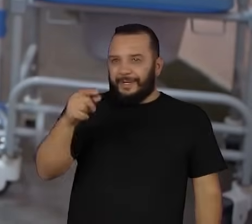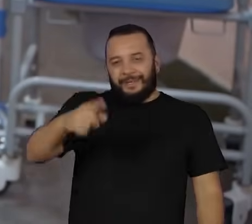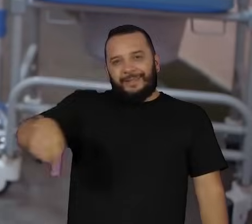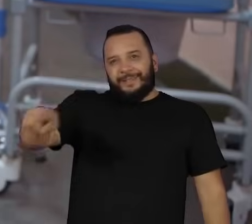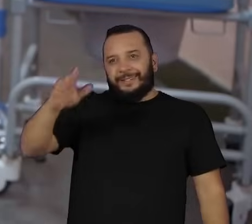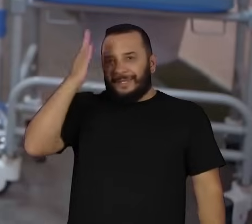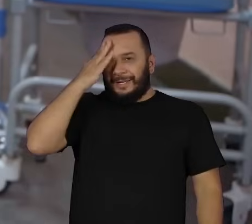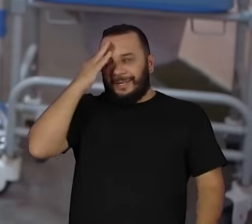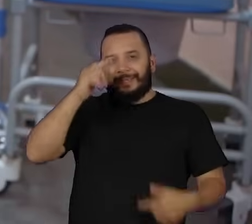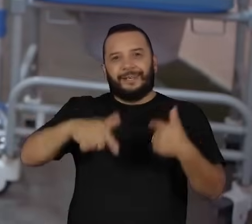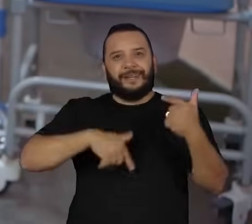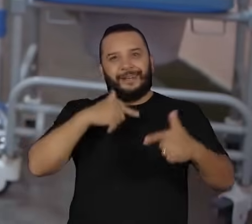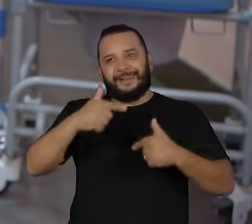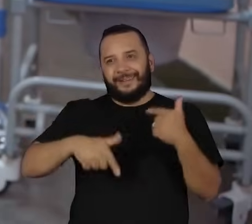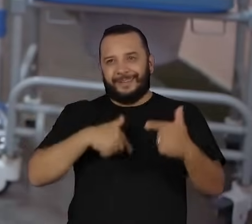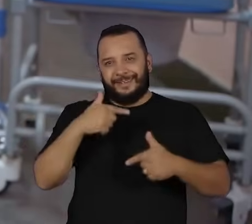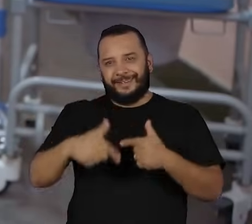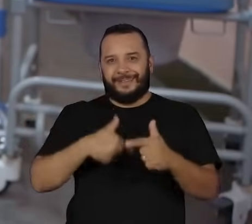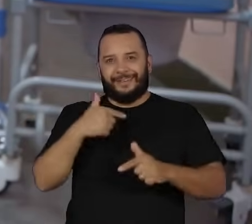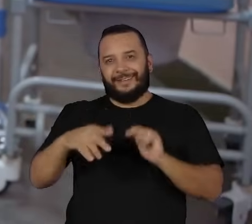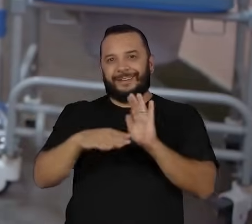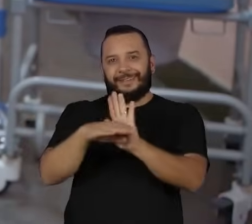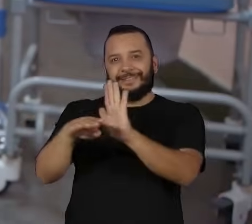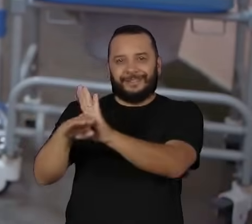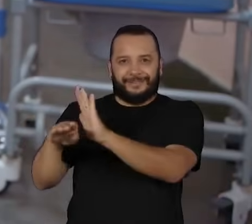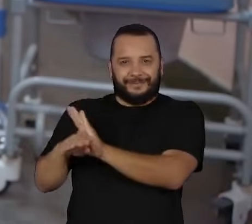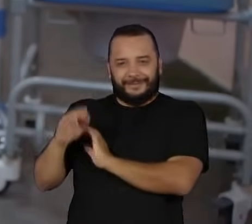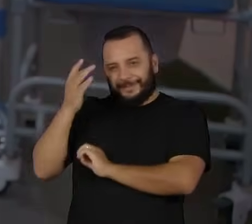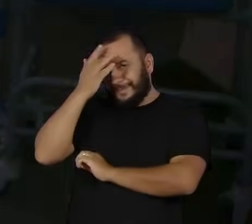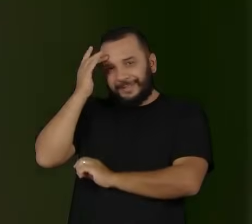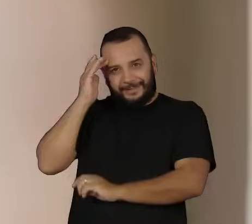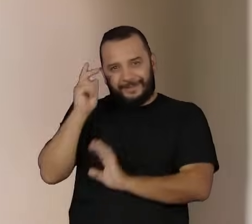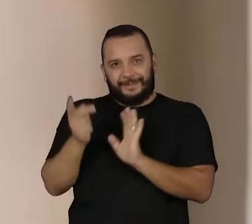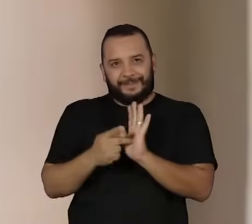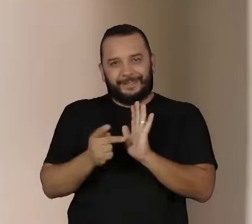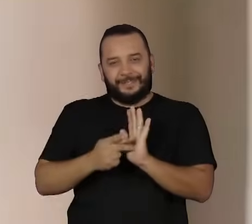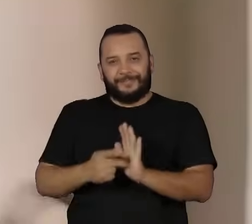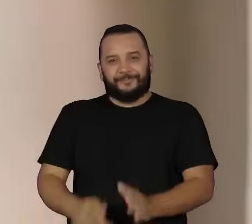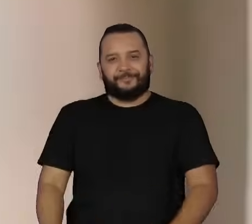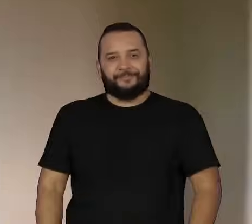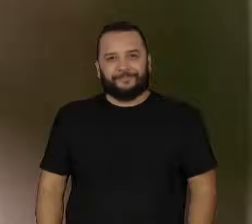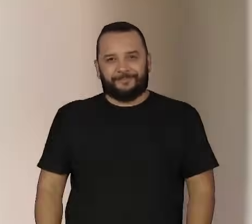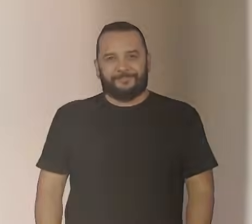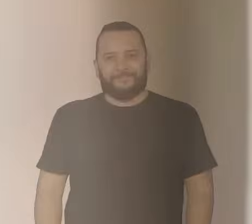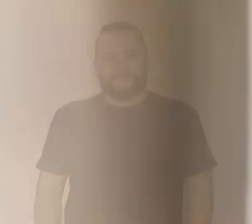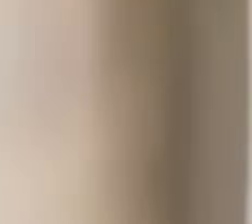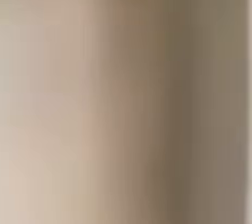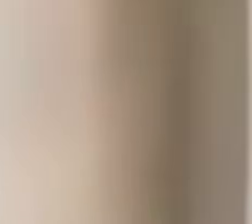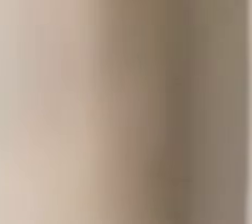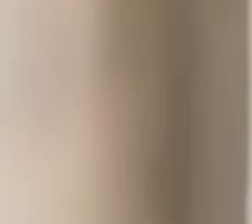nosso trabalho está fazendo efeito na vida das pessoas.